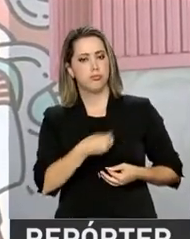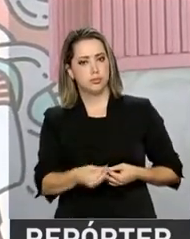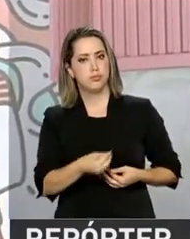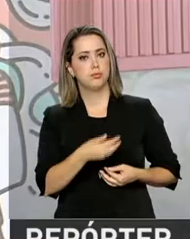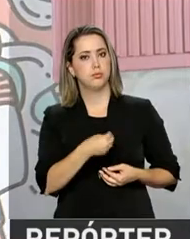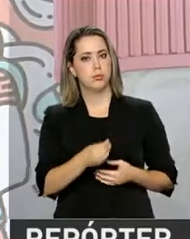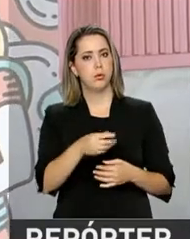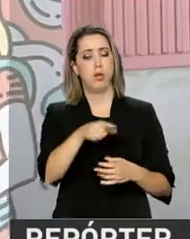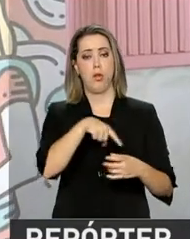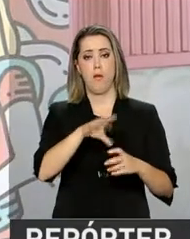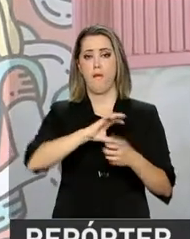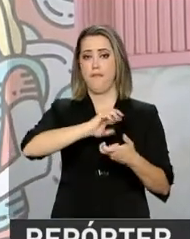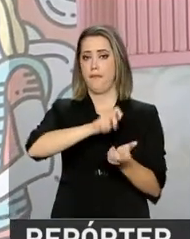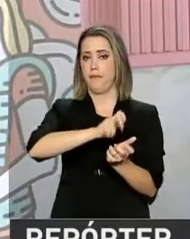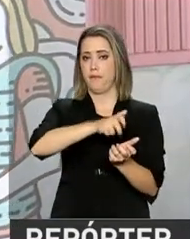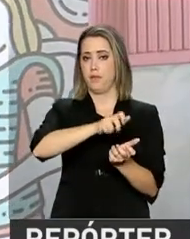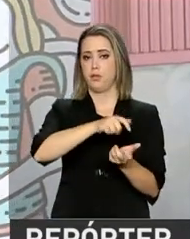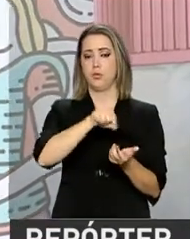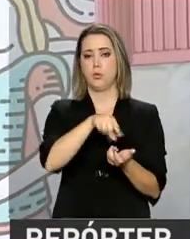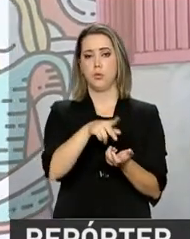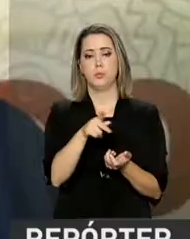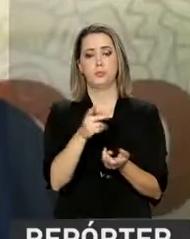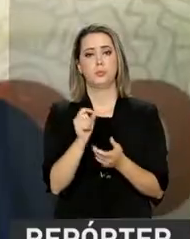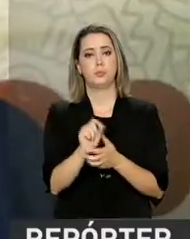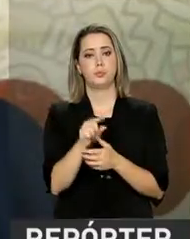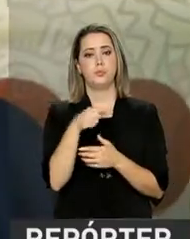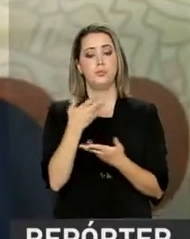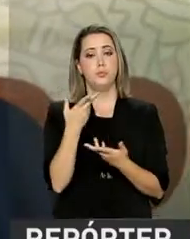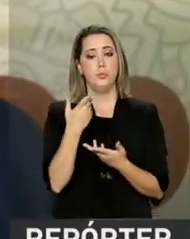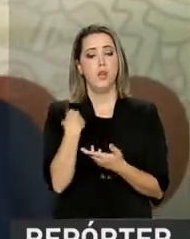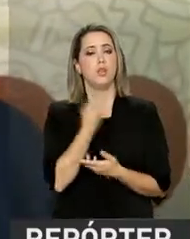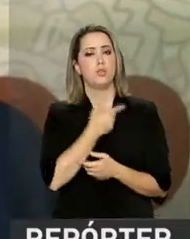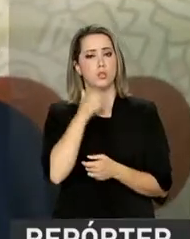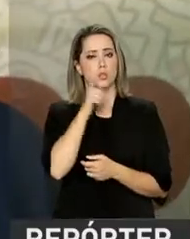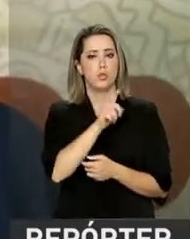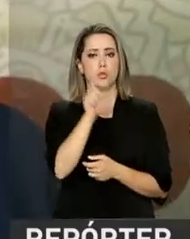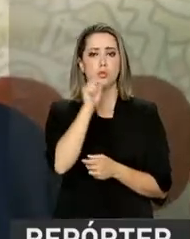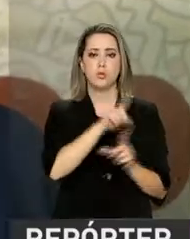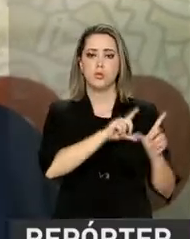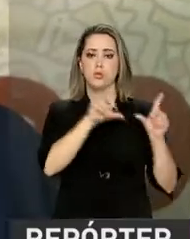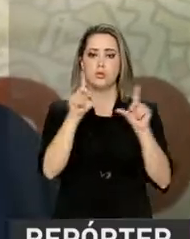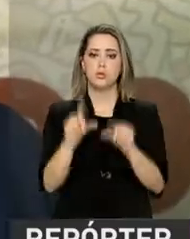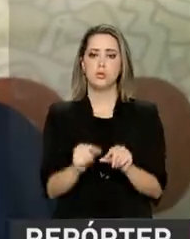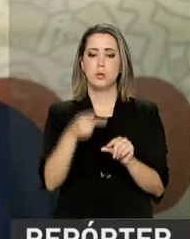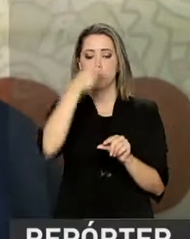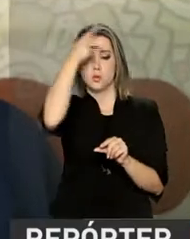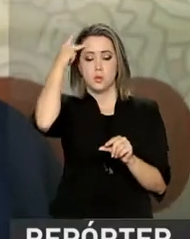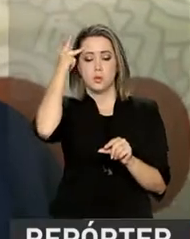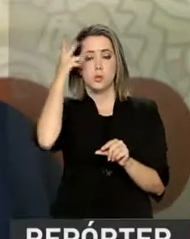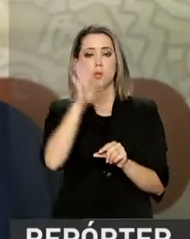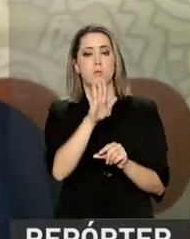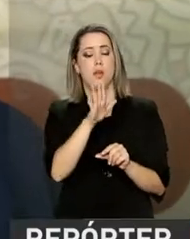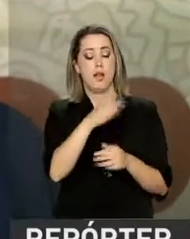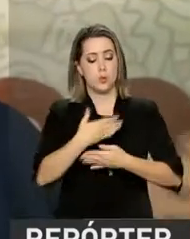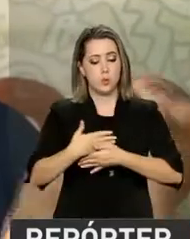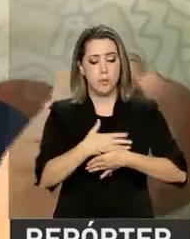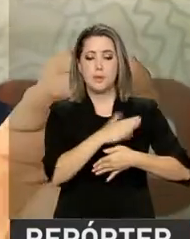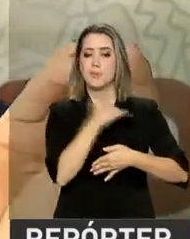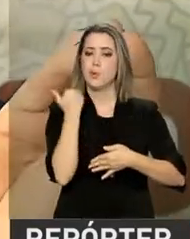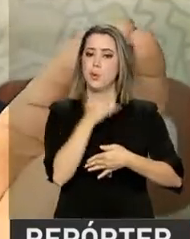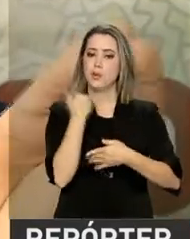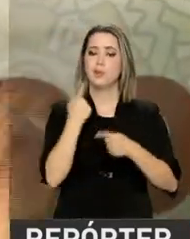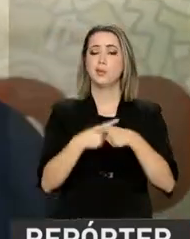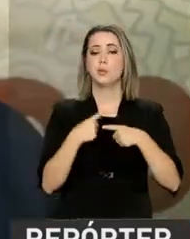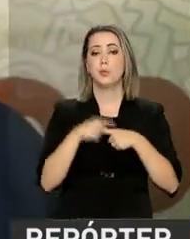não porte de vidro com tampa de claro a gente está conseguindo diminuir o índice de mortalidade infantil no país porque os